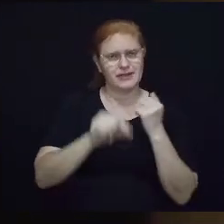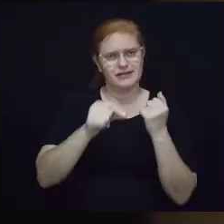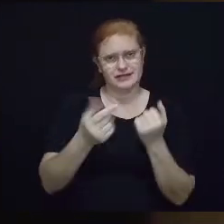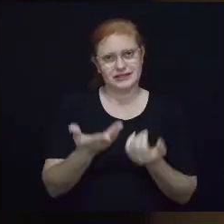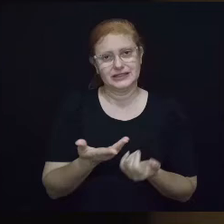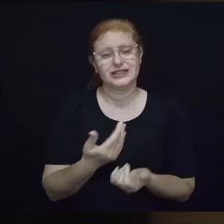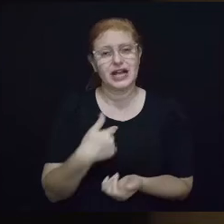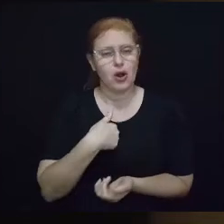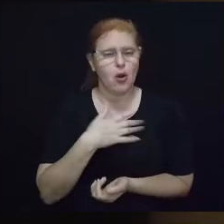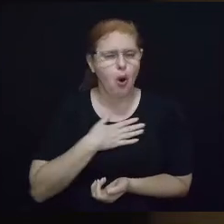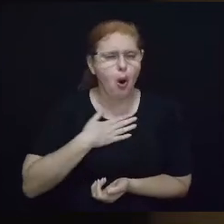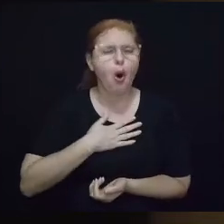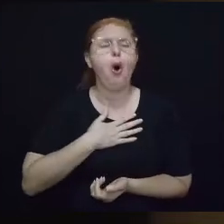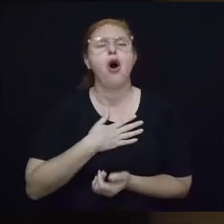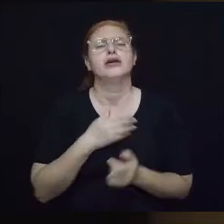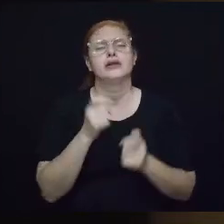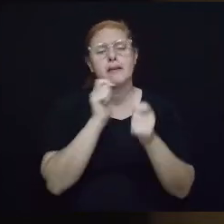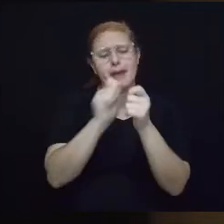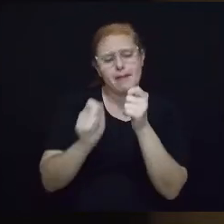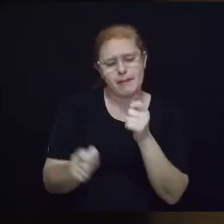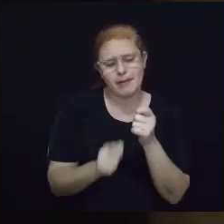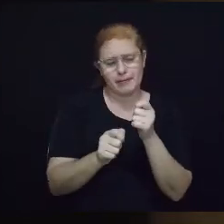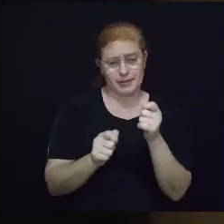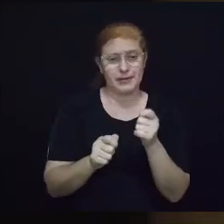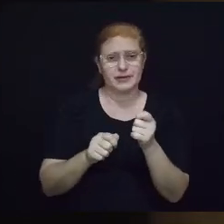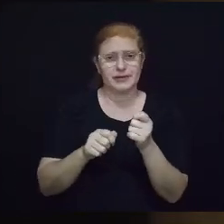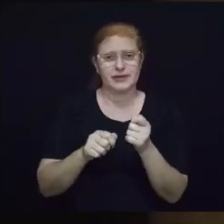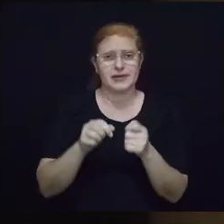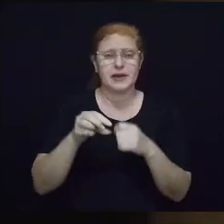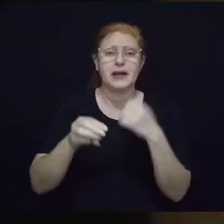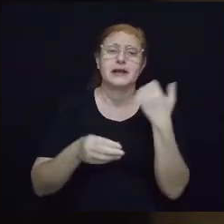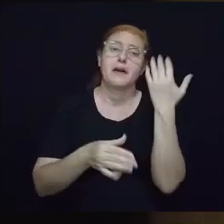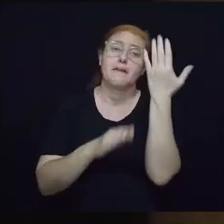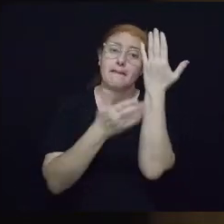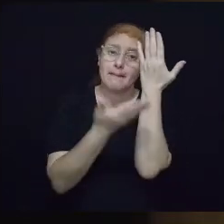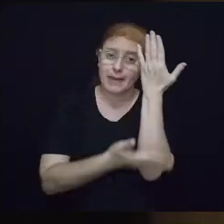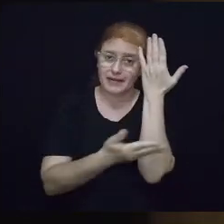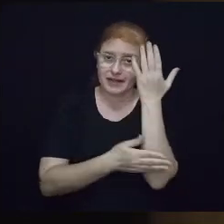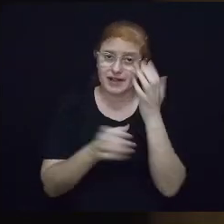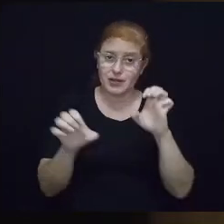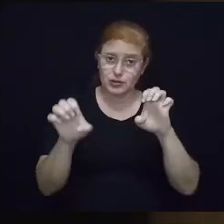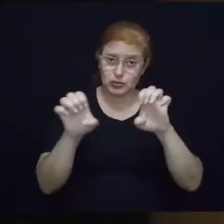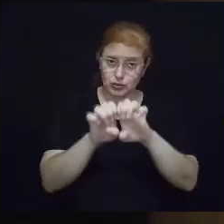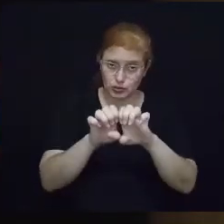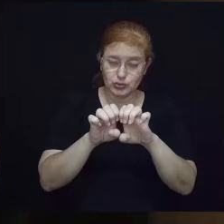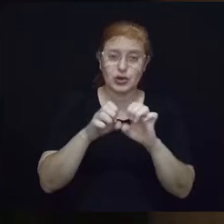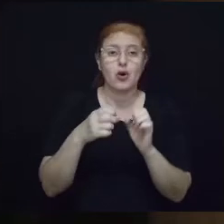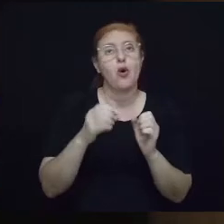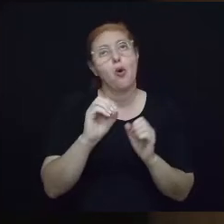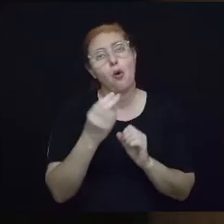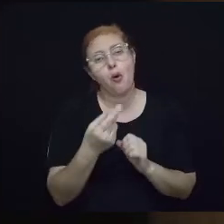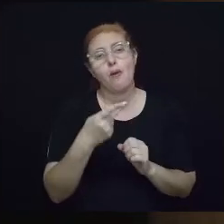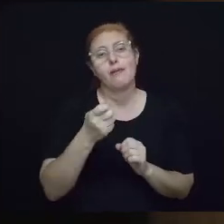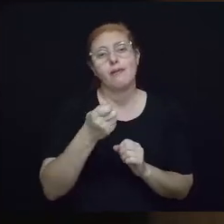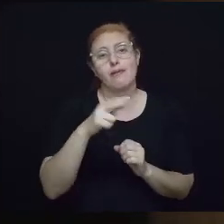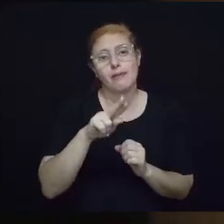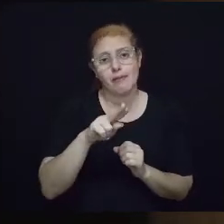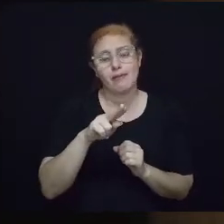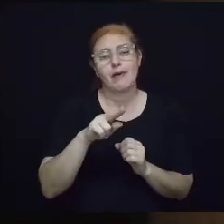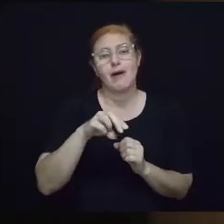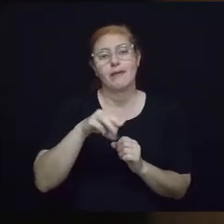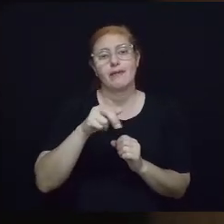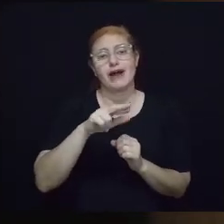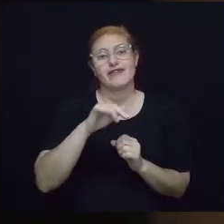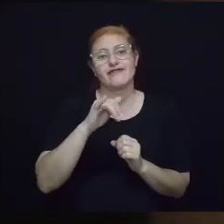eu gosto de esculpir: a embuia, madeira escura, marrom escura, o pau-marfim ou guatambu, que é a madeira da árvore, e